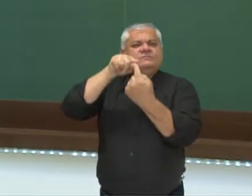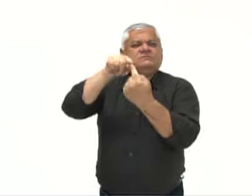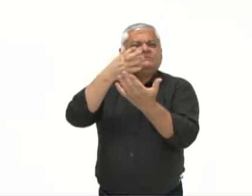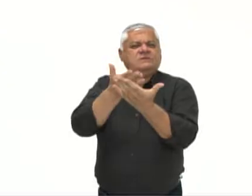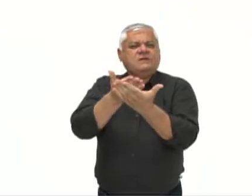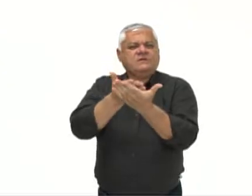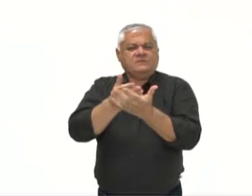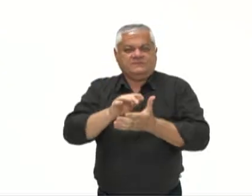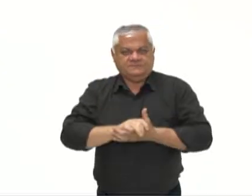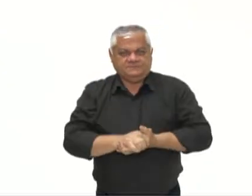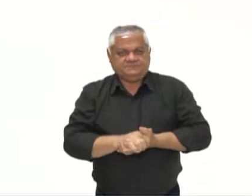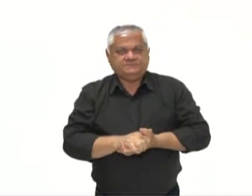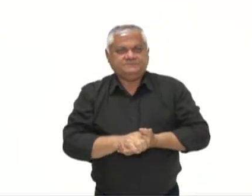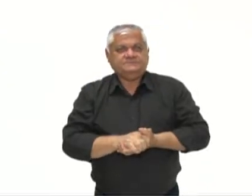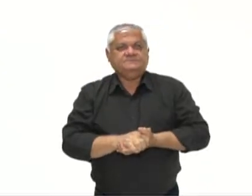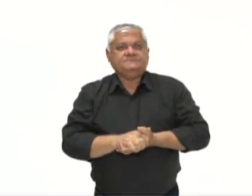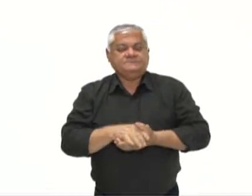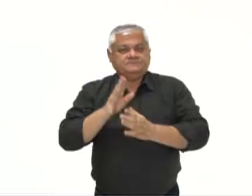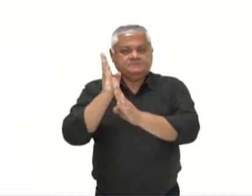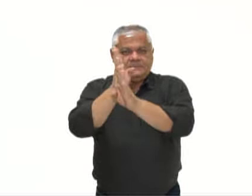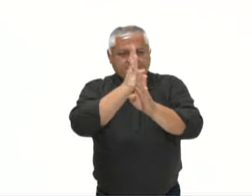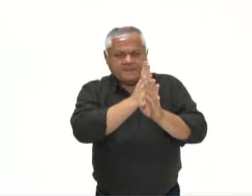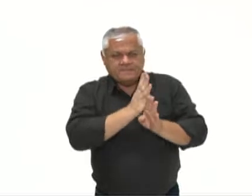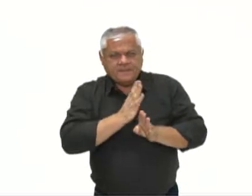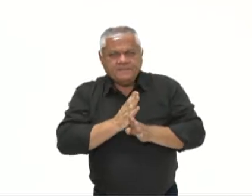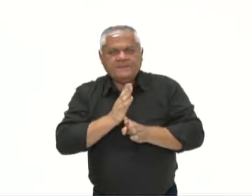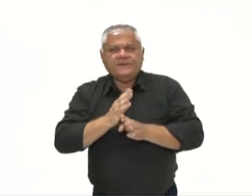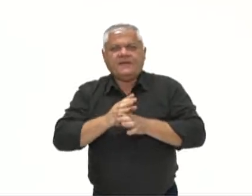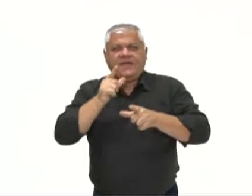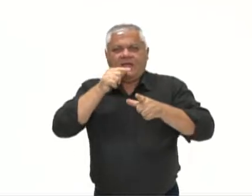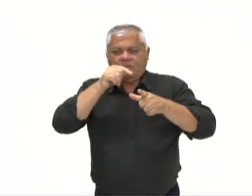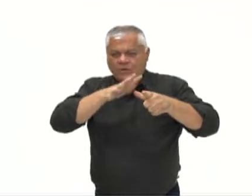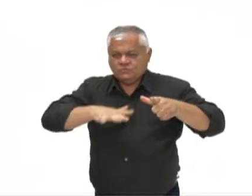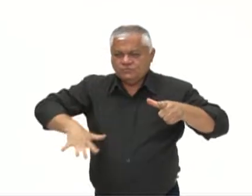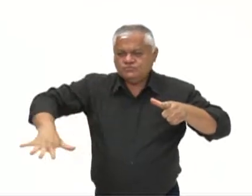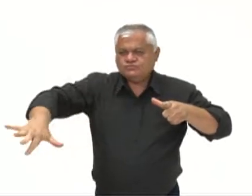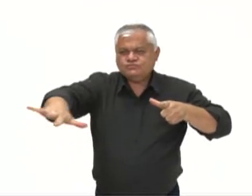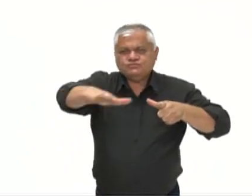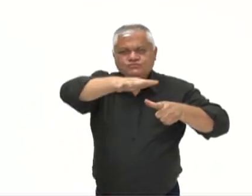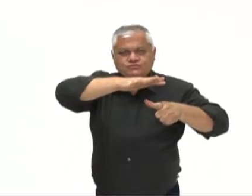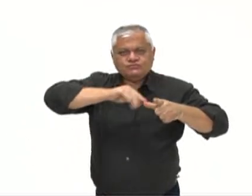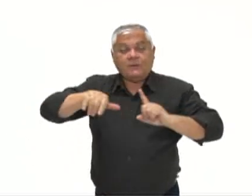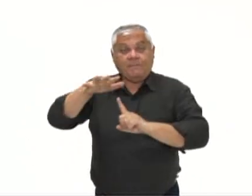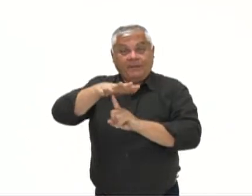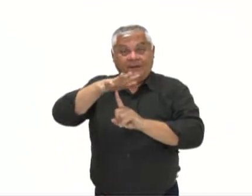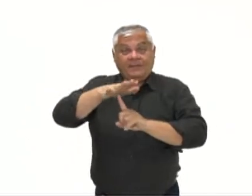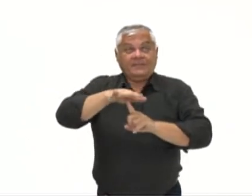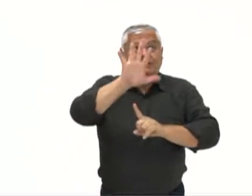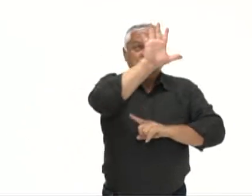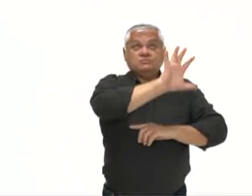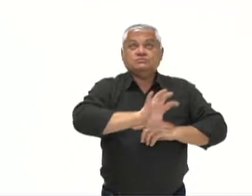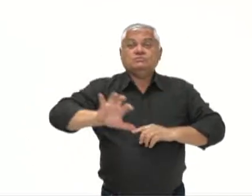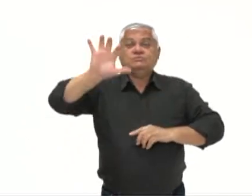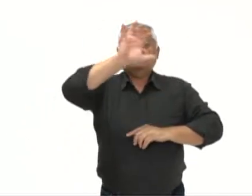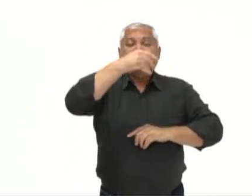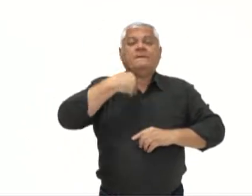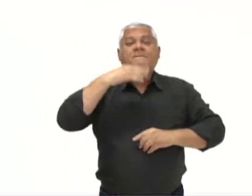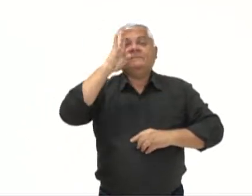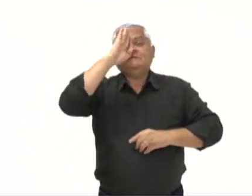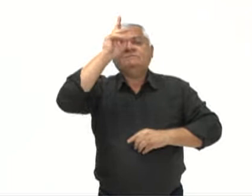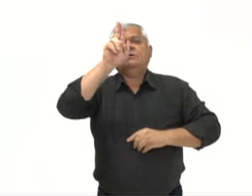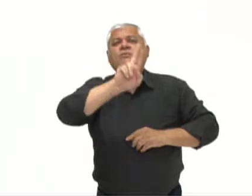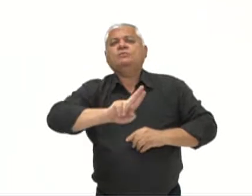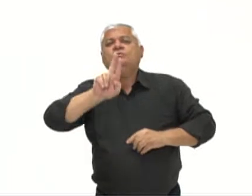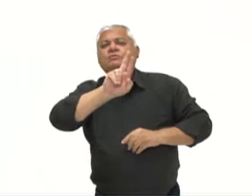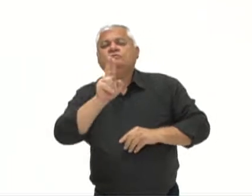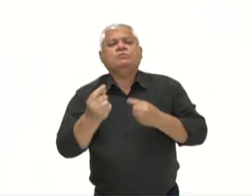nossa aula de hoje. Nós vamos identificar as bacias hidrográficas existentes no estado do Paraná, bem como seus principais usos, ou